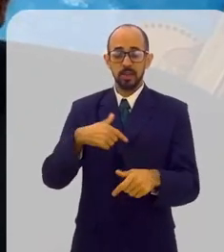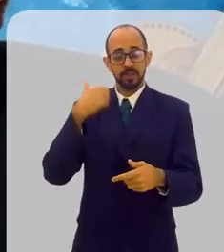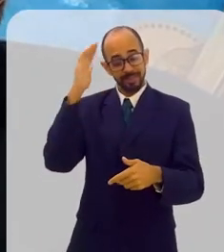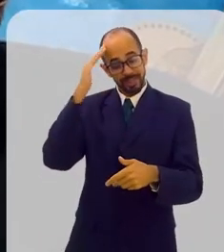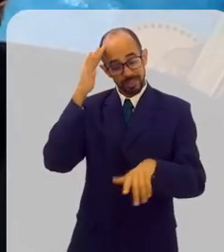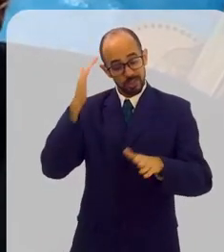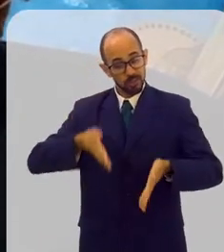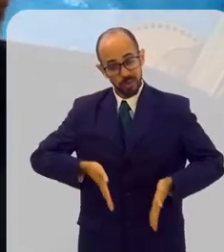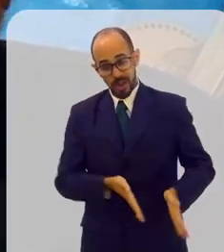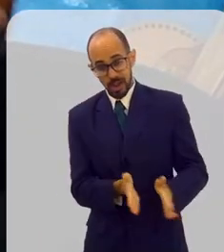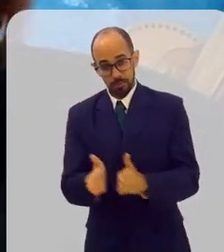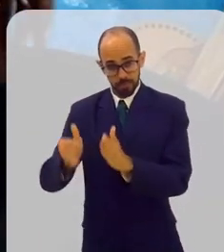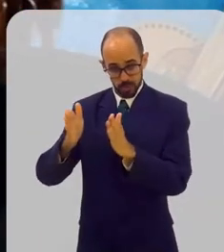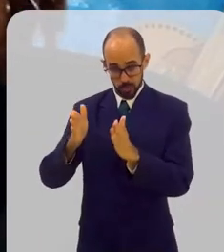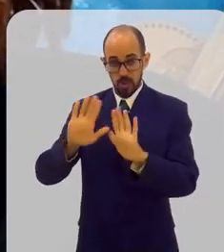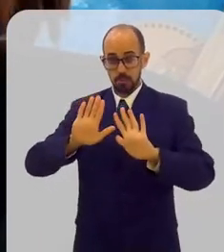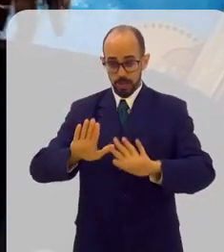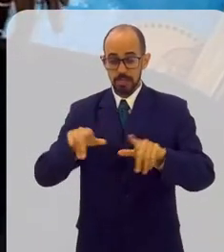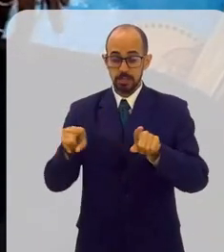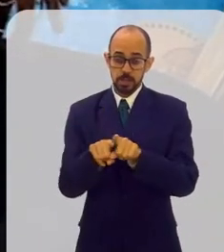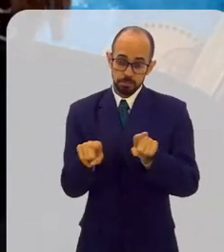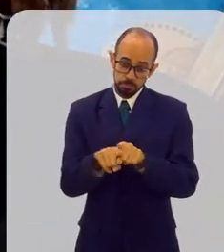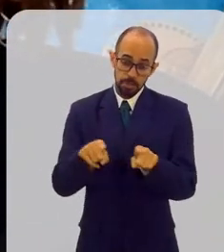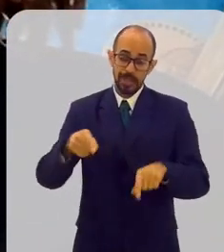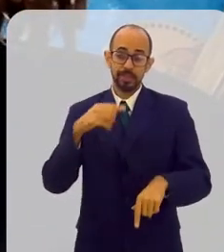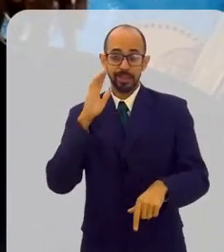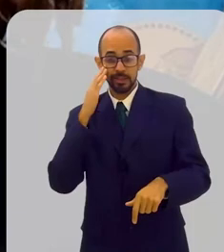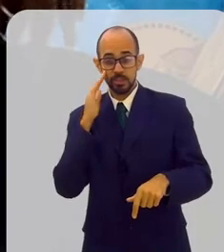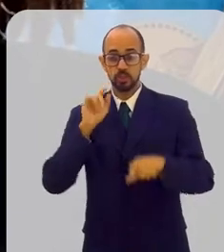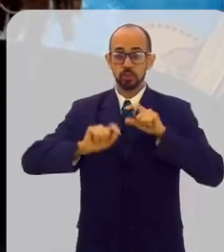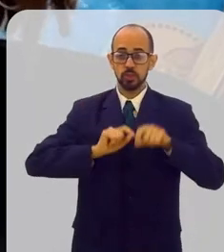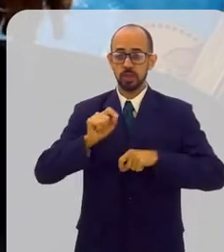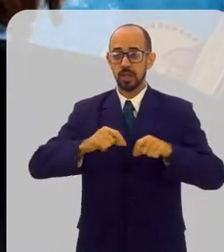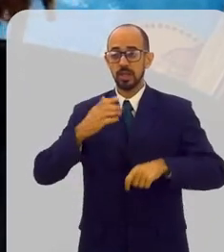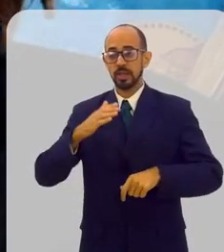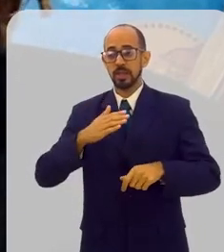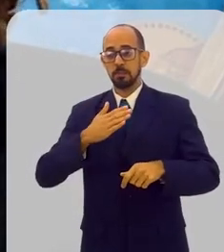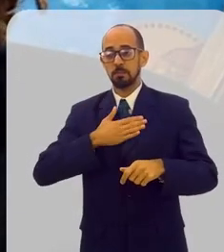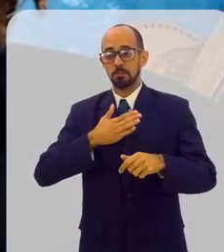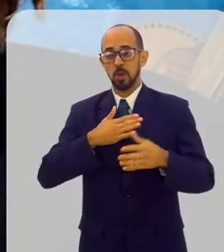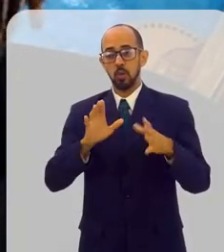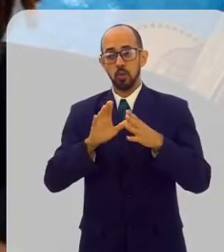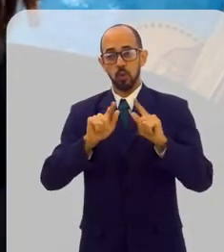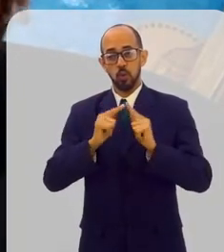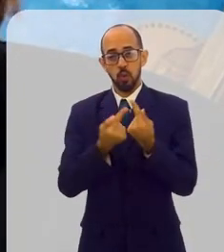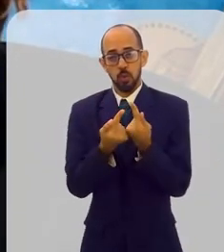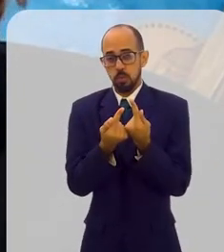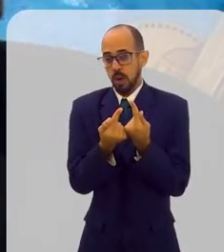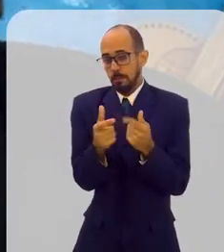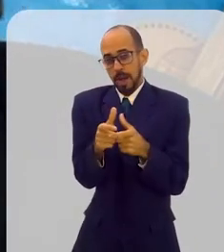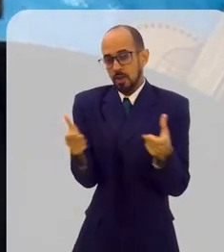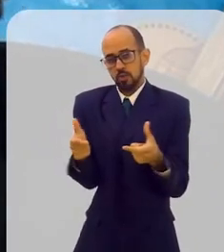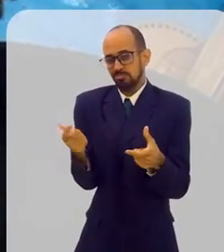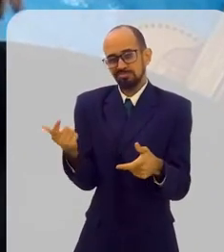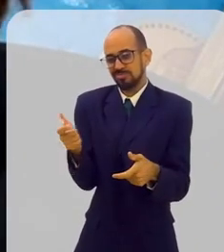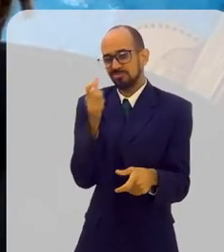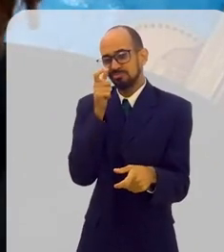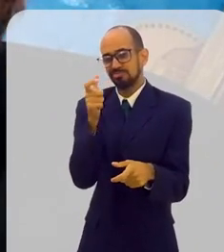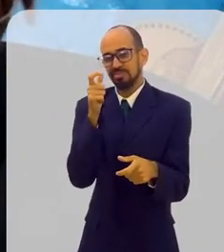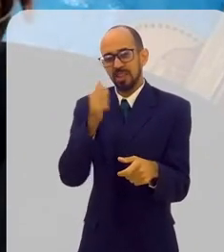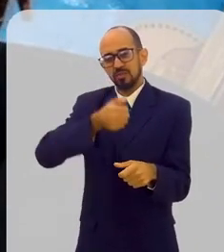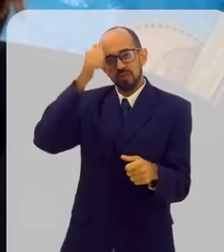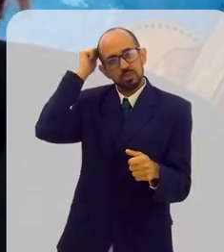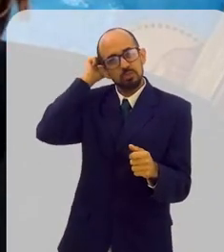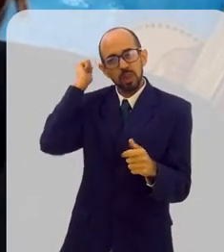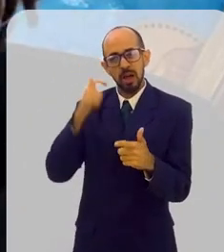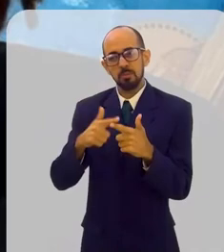comecei a entender um caminho. Mas por ali também eu entendi que a boa parte da minha galera não estava interessada em fazer um vestibular, porque a gente